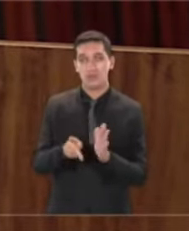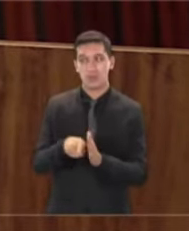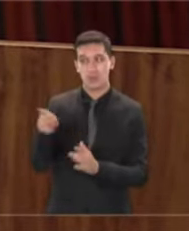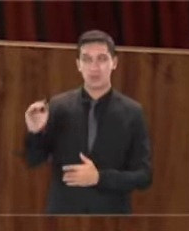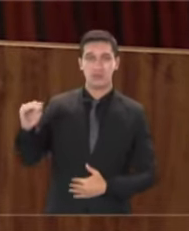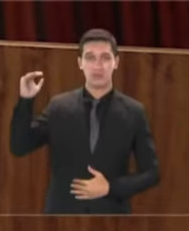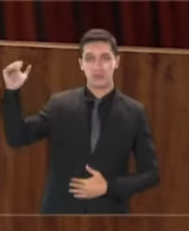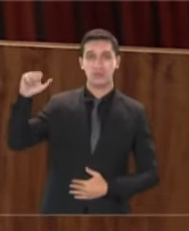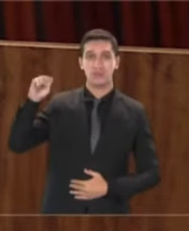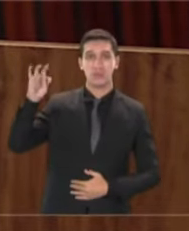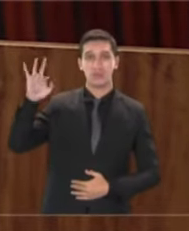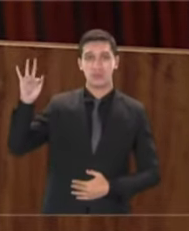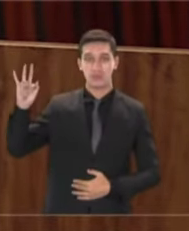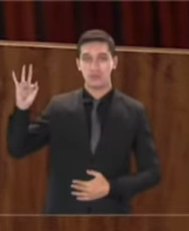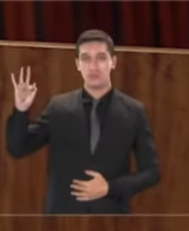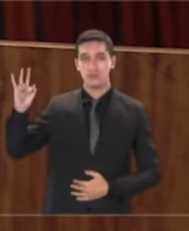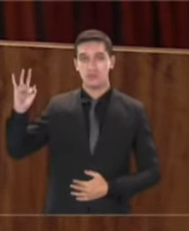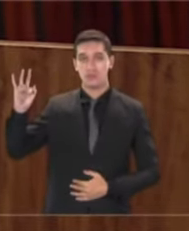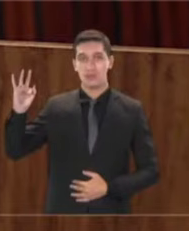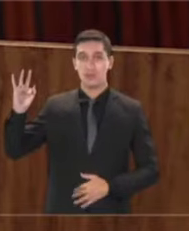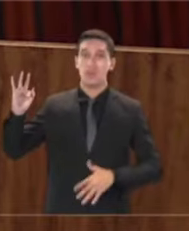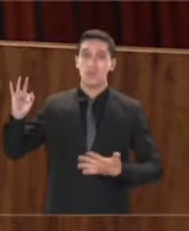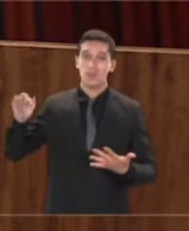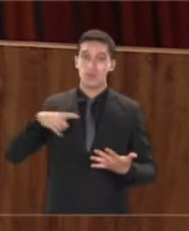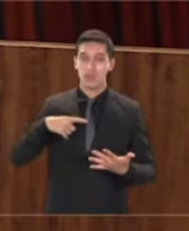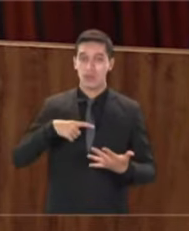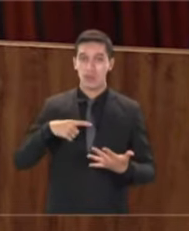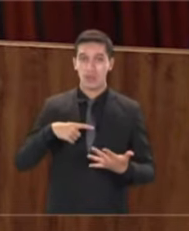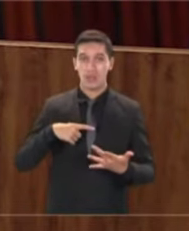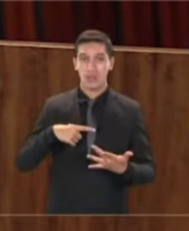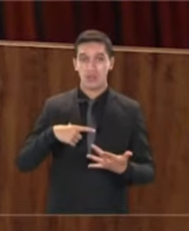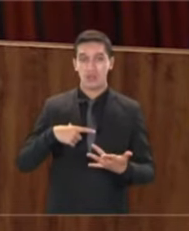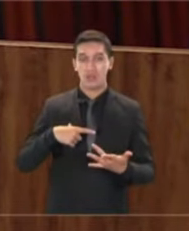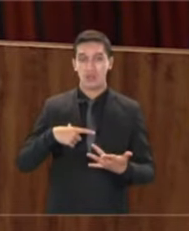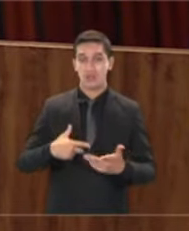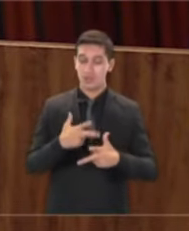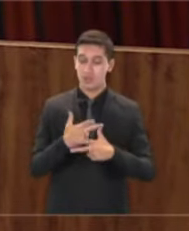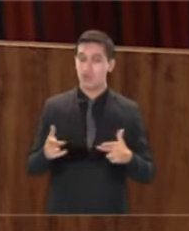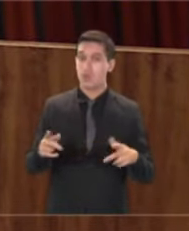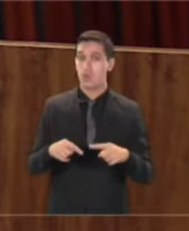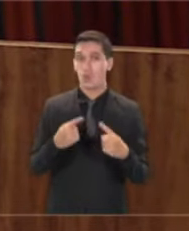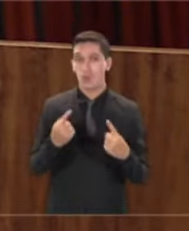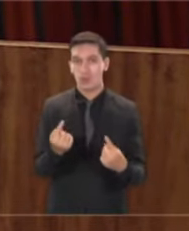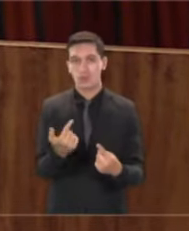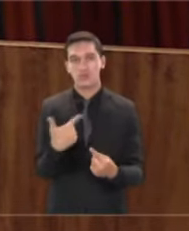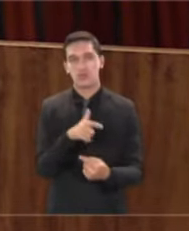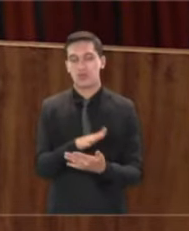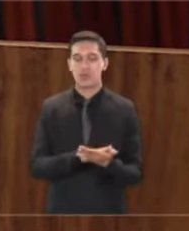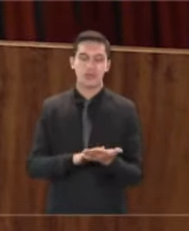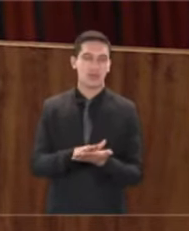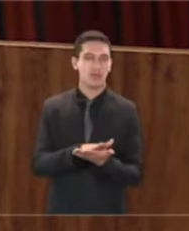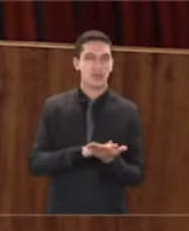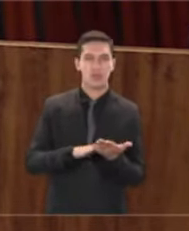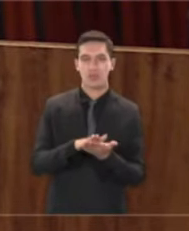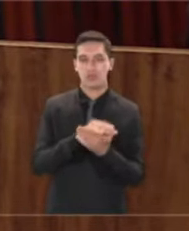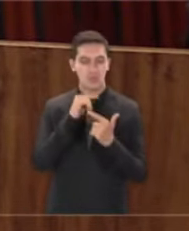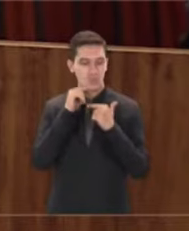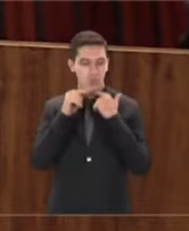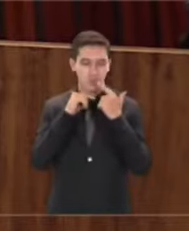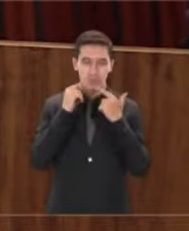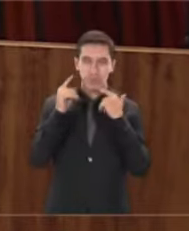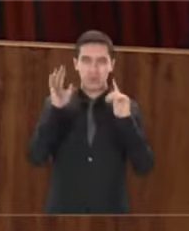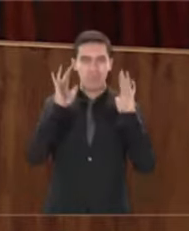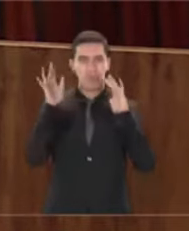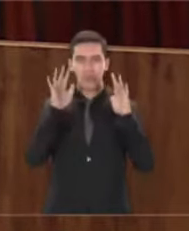Tribunal Federal, que desfaça quando não há nenhuma dúvida sobre uma